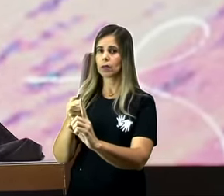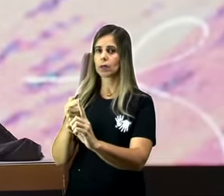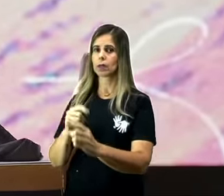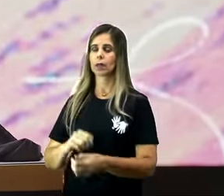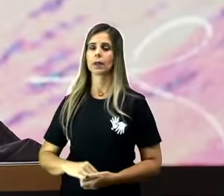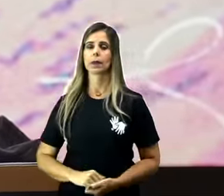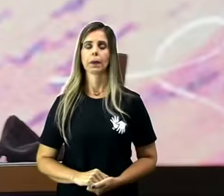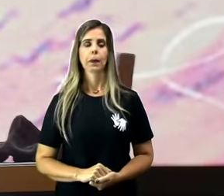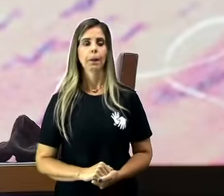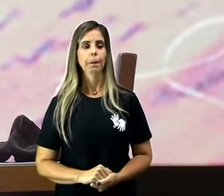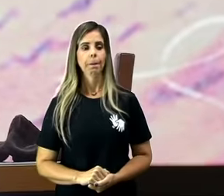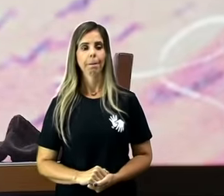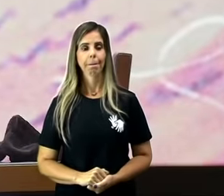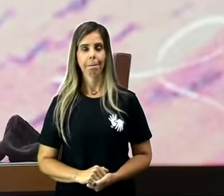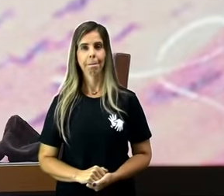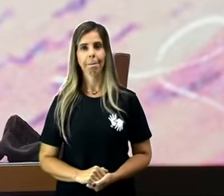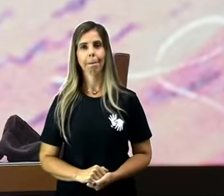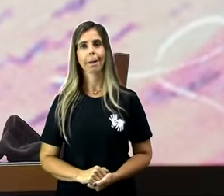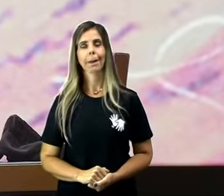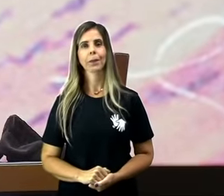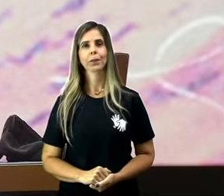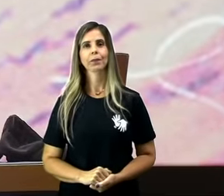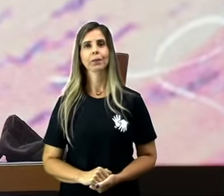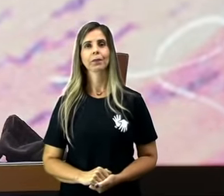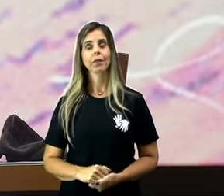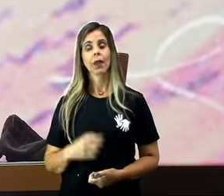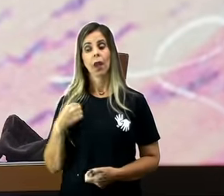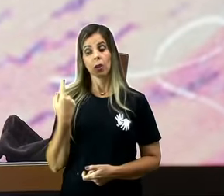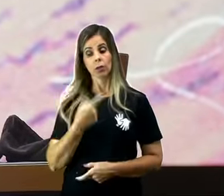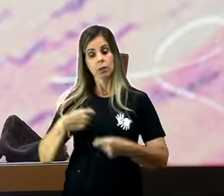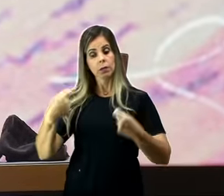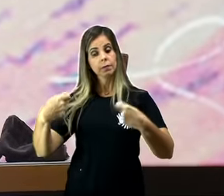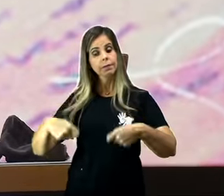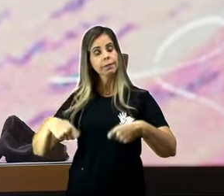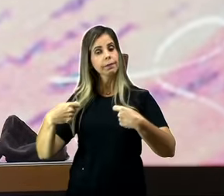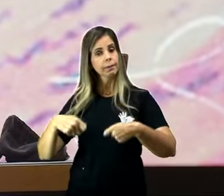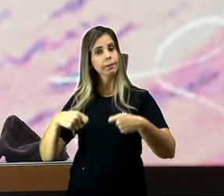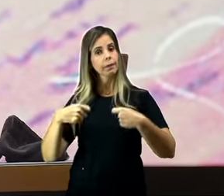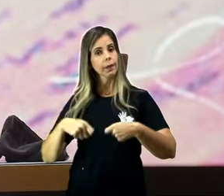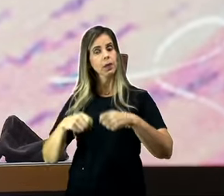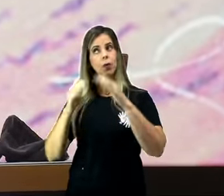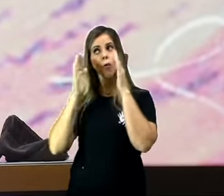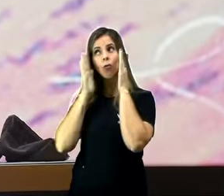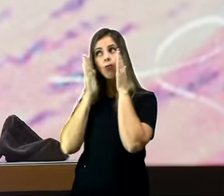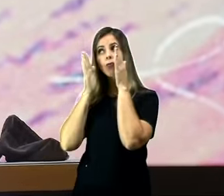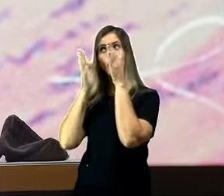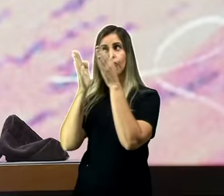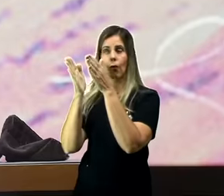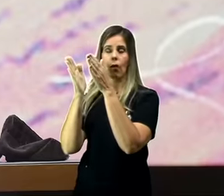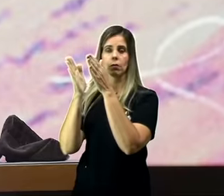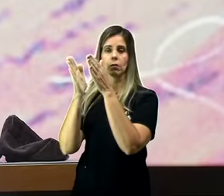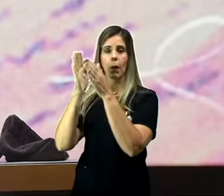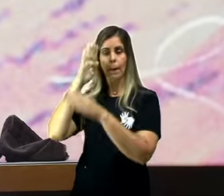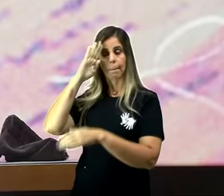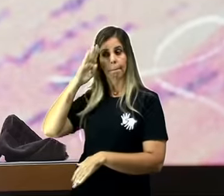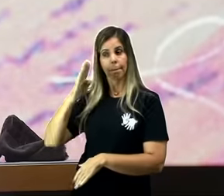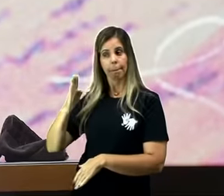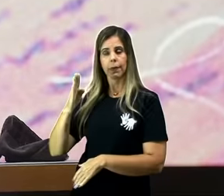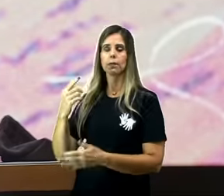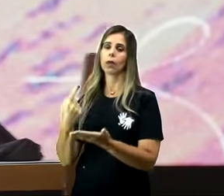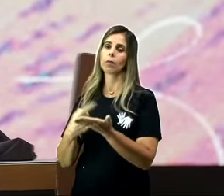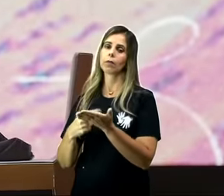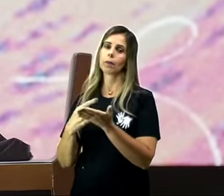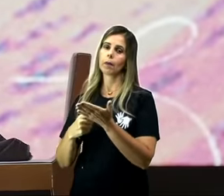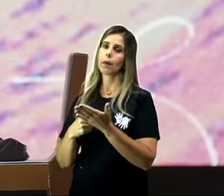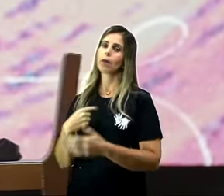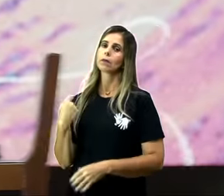Pegou isso aqui? Então a gente precisa definitivamente hoje focar no principal propósito da nossa vida.